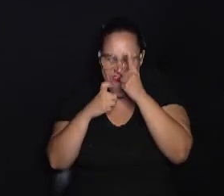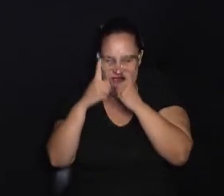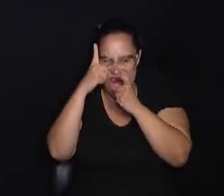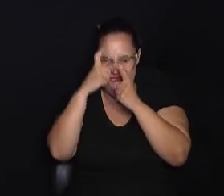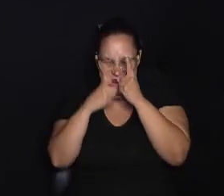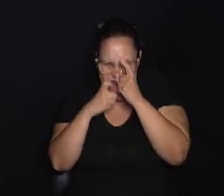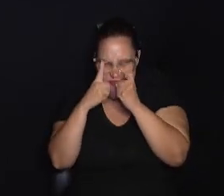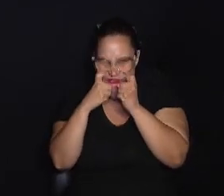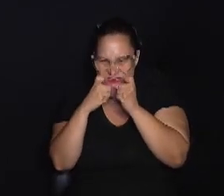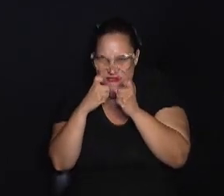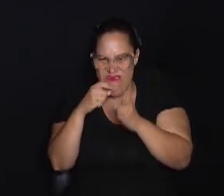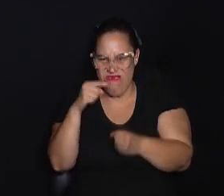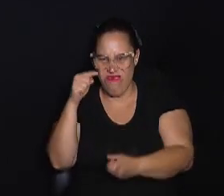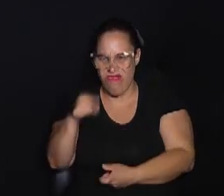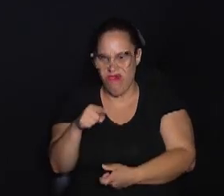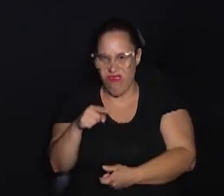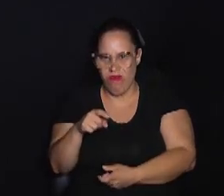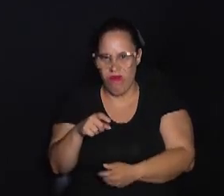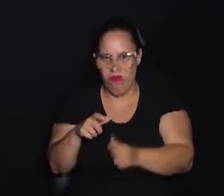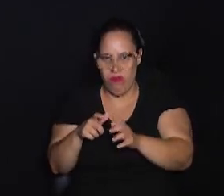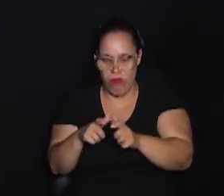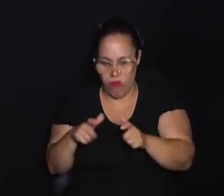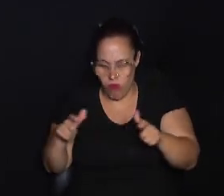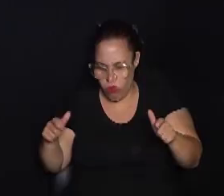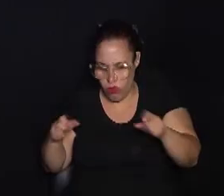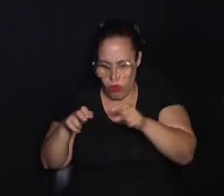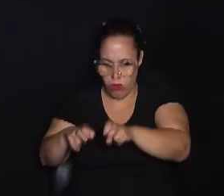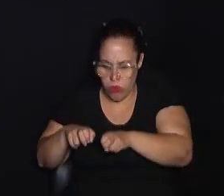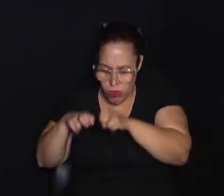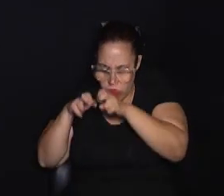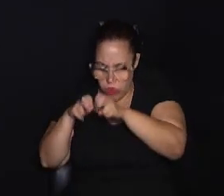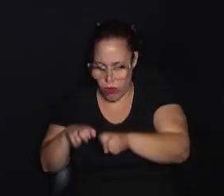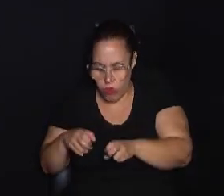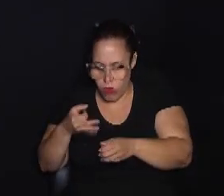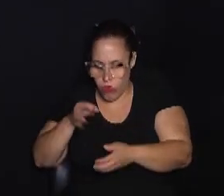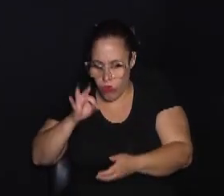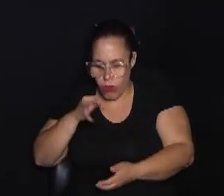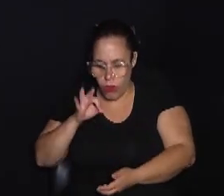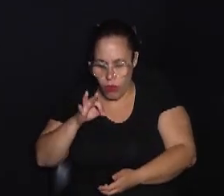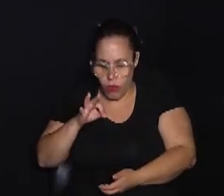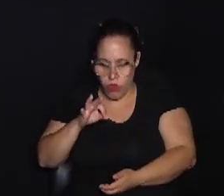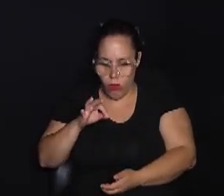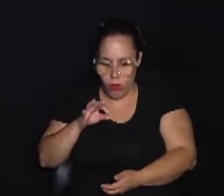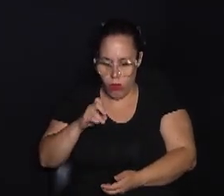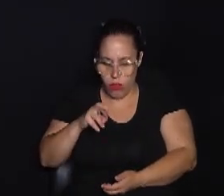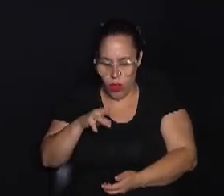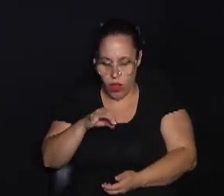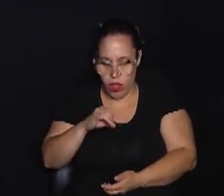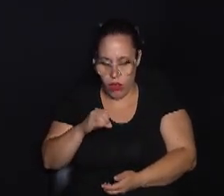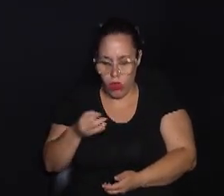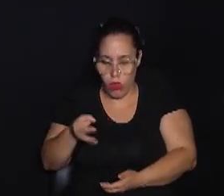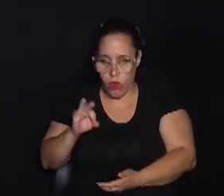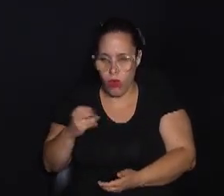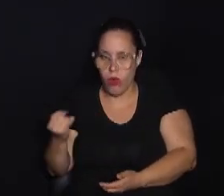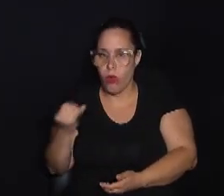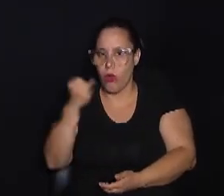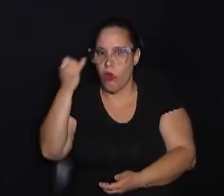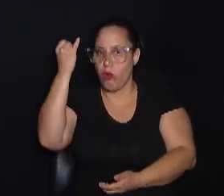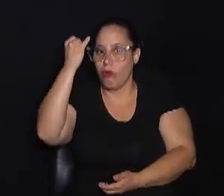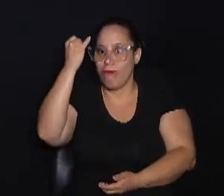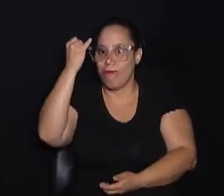aqui como nós tínhamos grandes fazendas de café, os grandes barões, o ciclo do café teve uma importância muito grande,